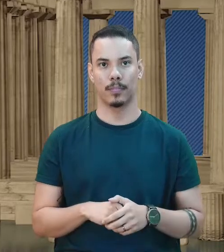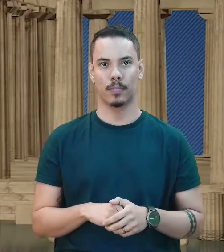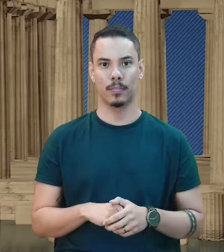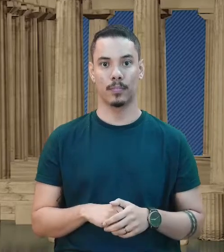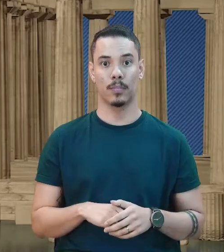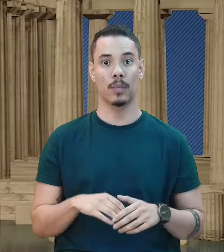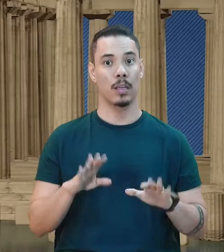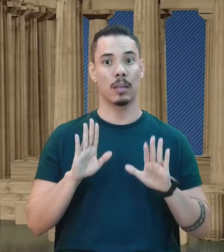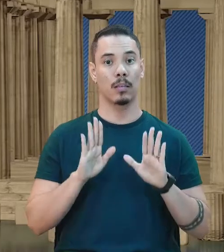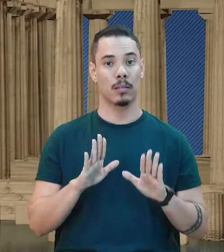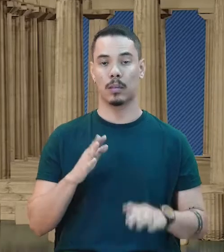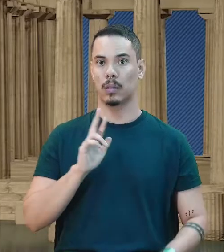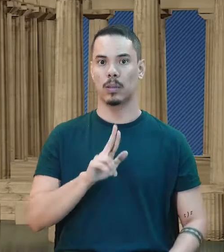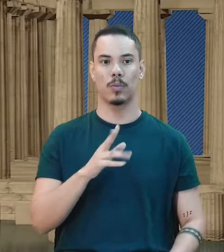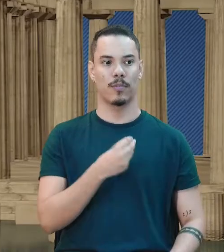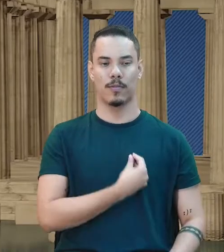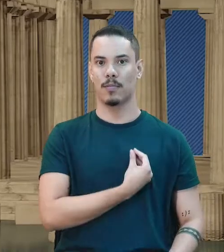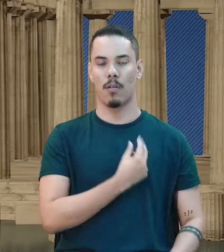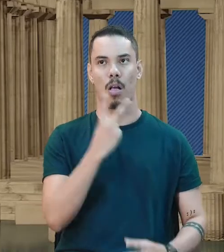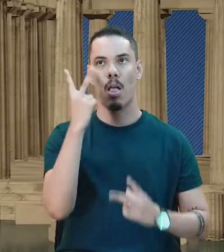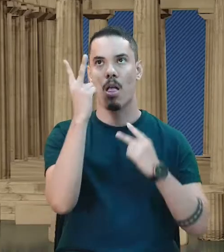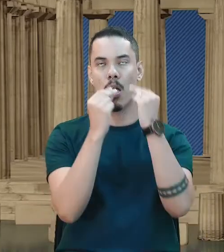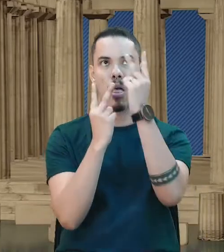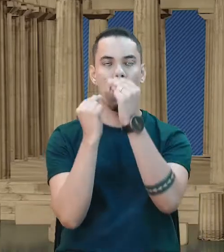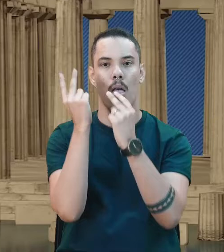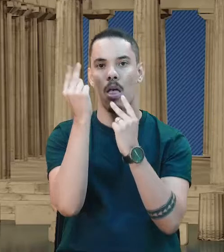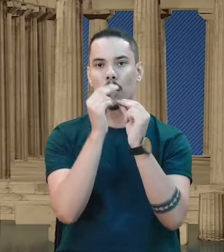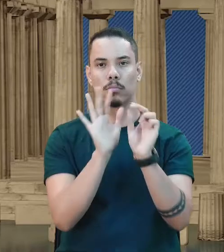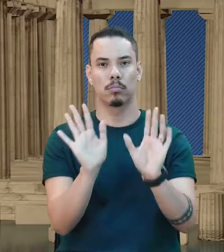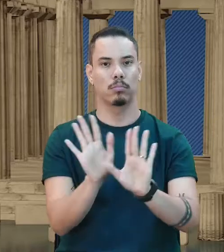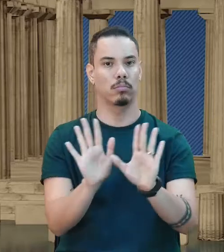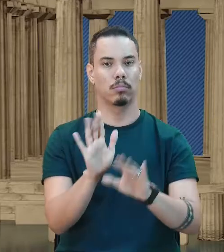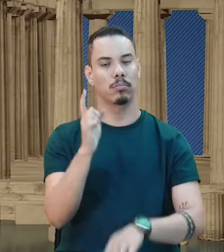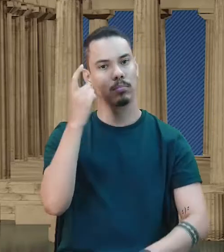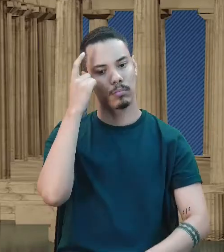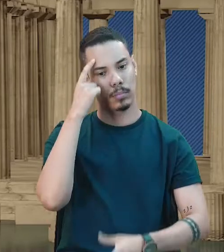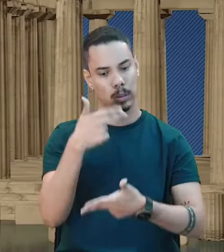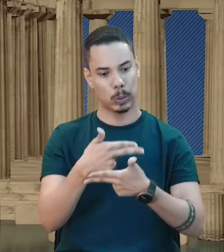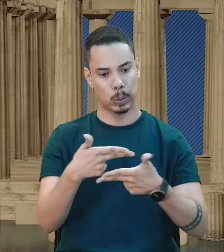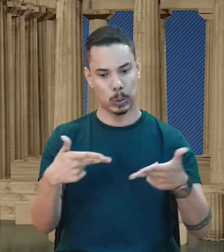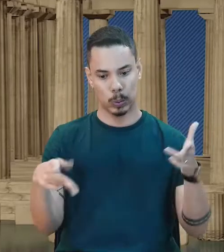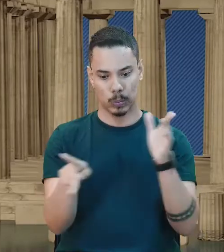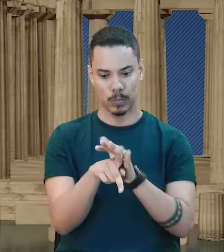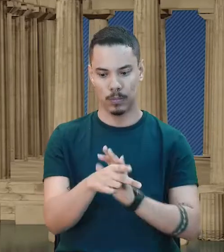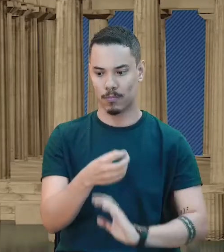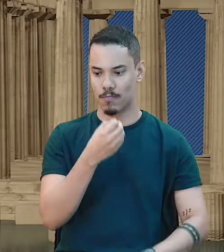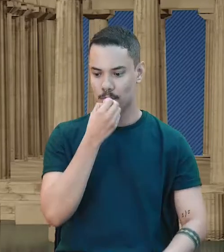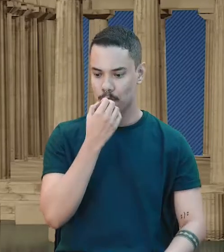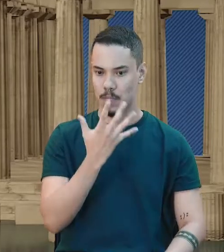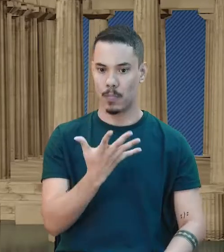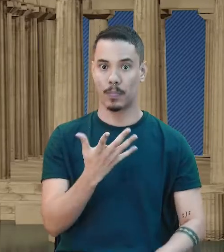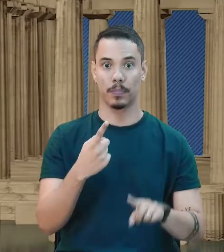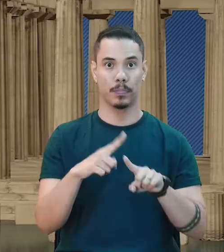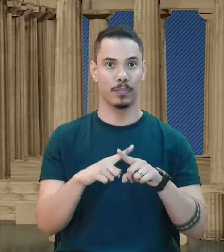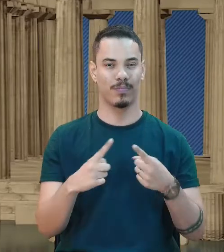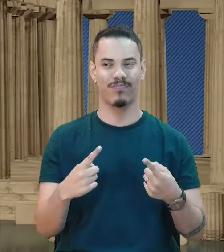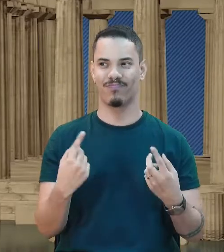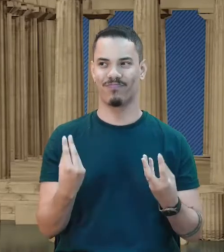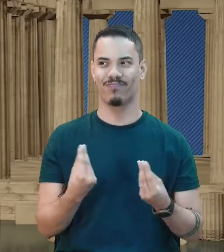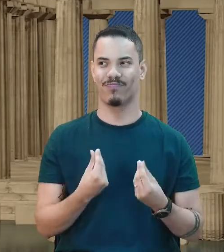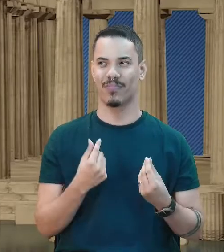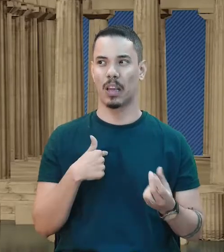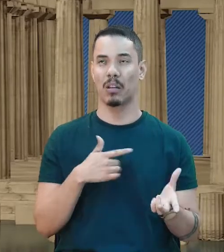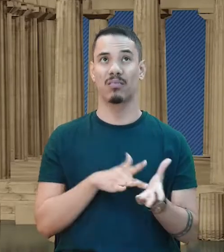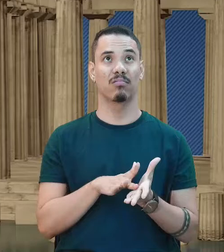uma vida de ilusão, ou seja, só pensar em coisas boas. Aquilo que não me agrada, eu vou fingir que